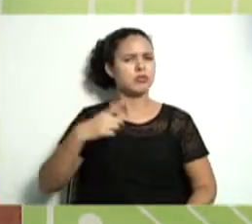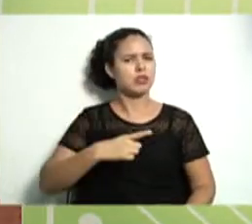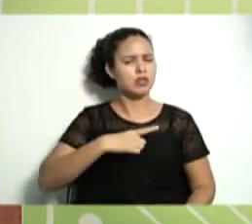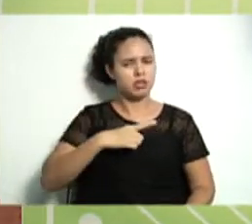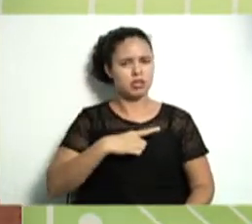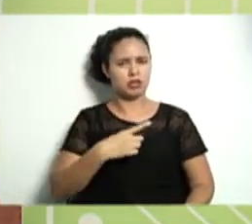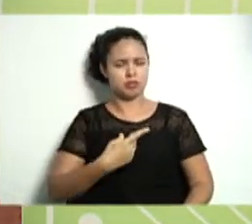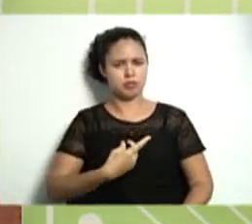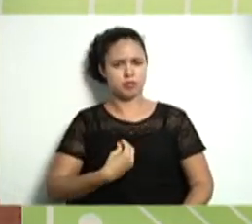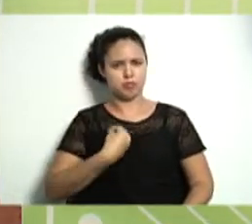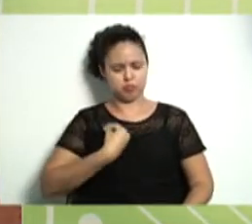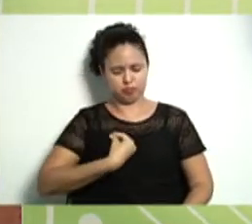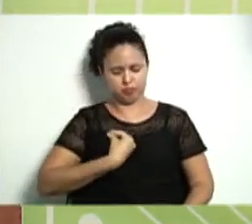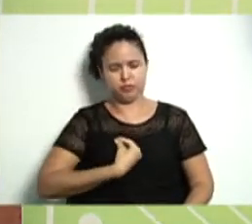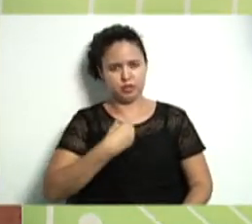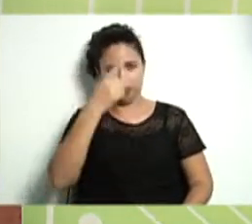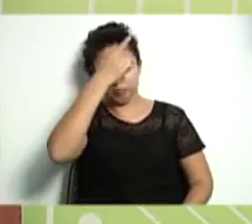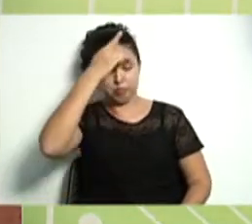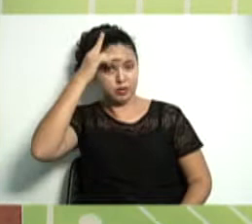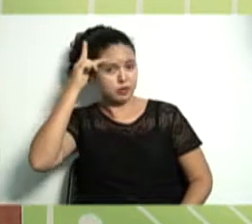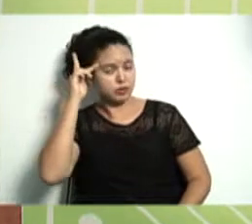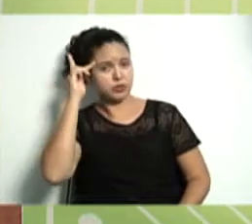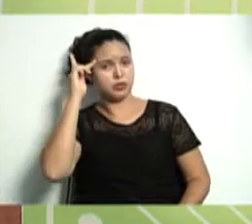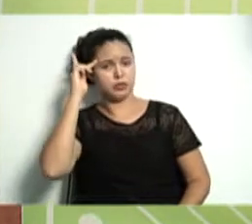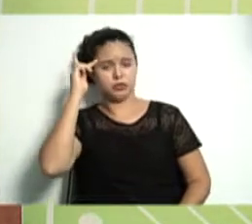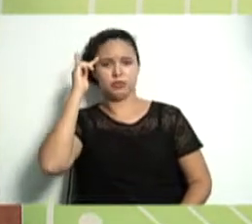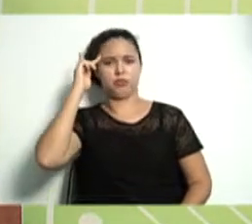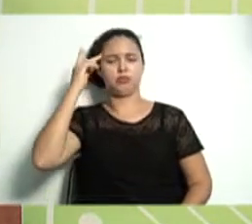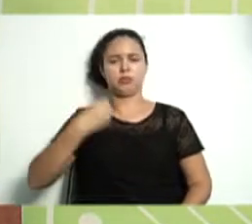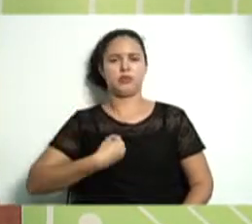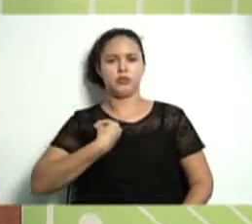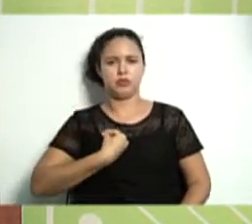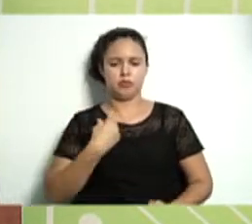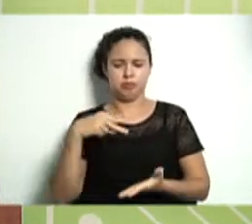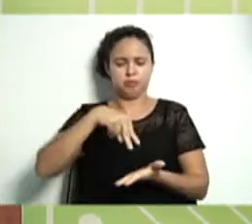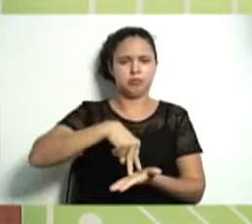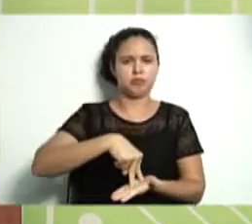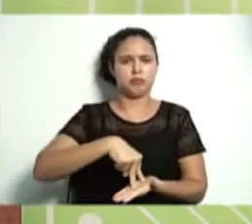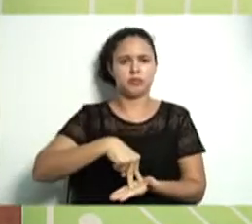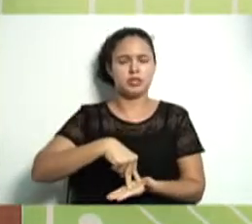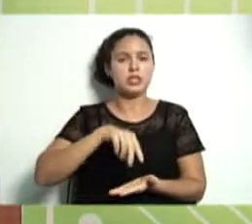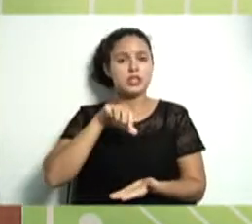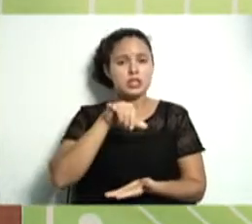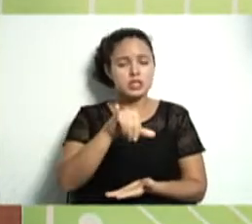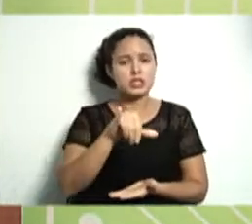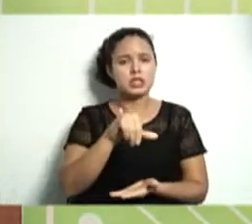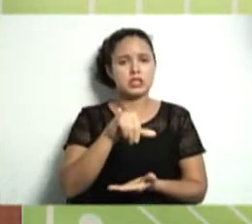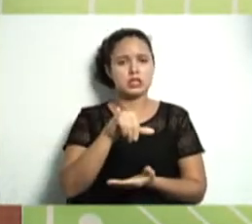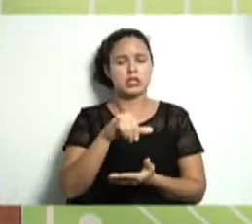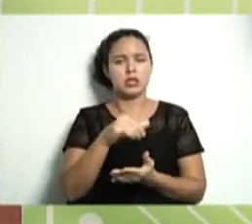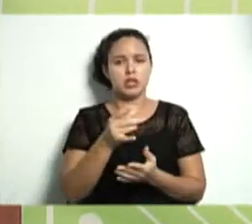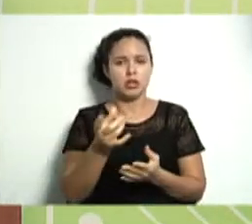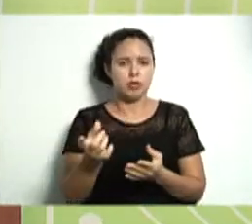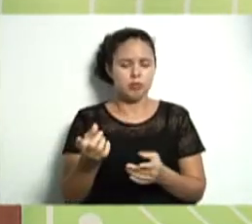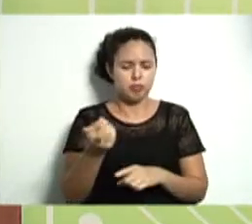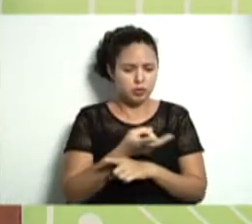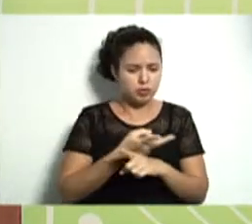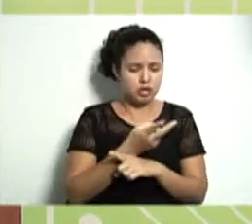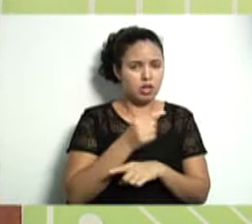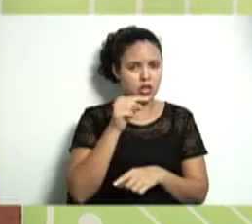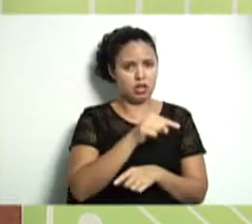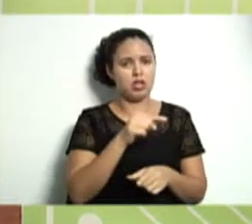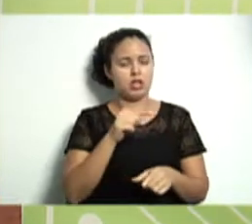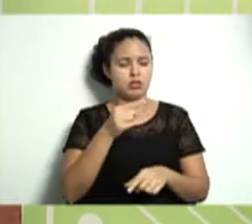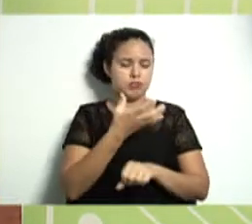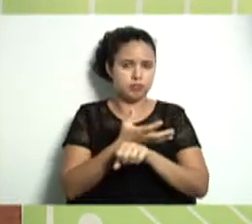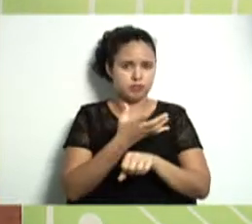nós, seres humanos, nós símios, nós primatas, né? Se nós voltarmos para a biologia e observarmos os